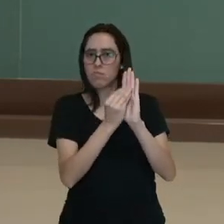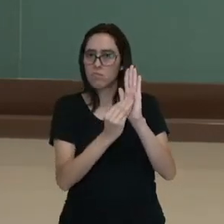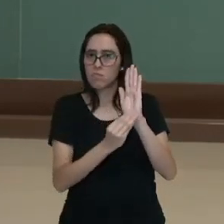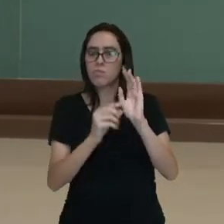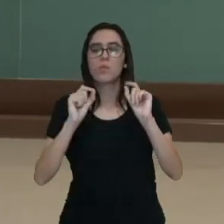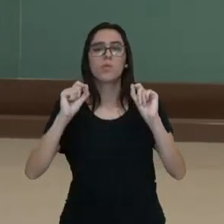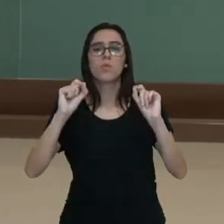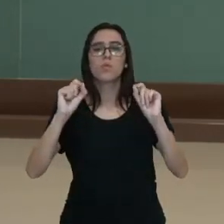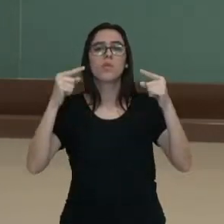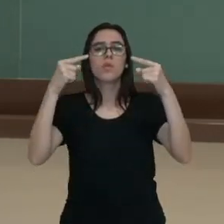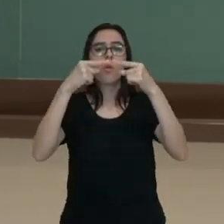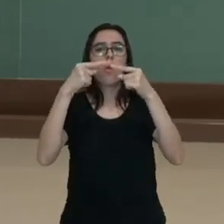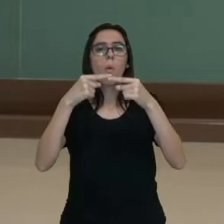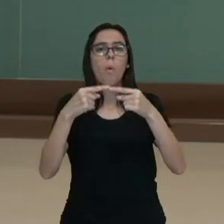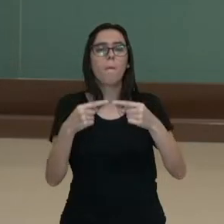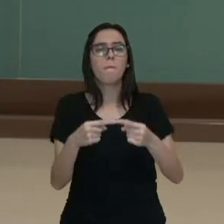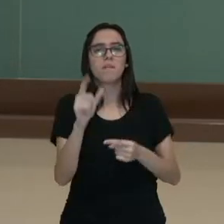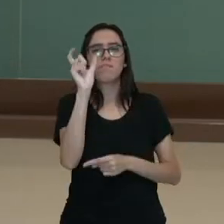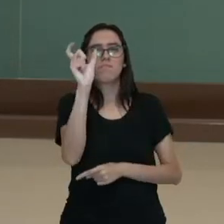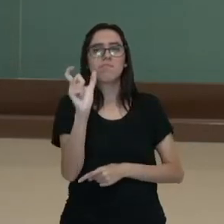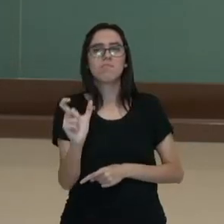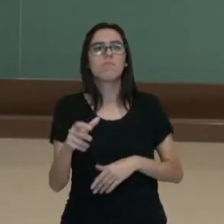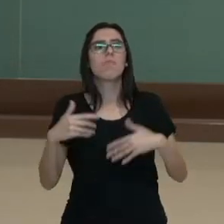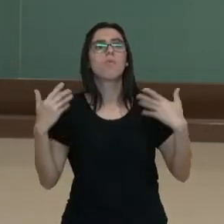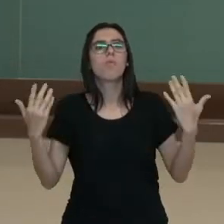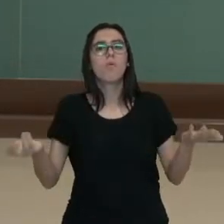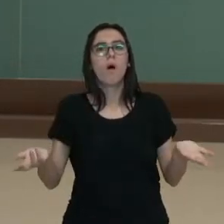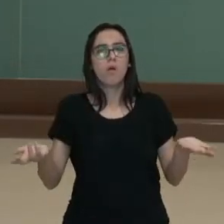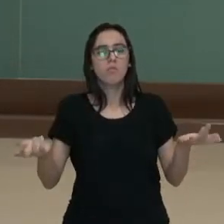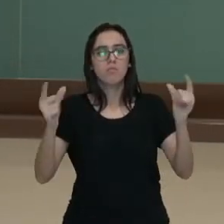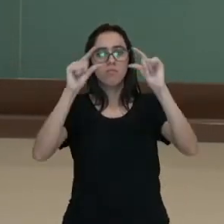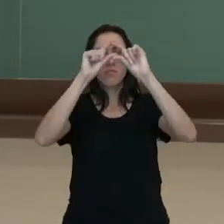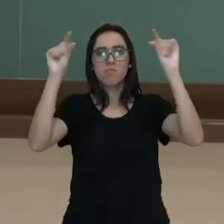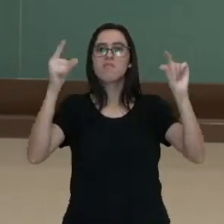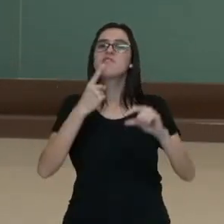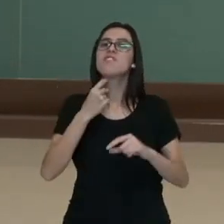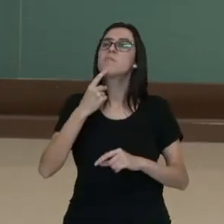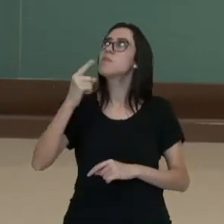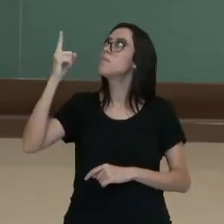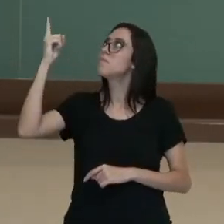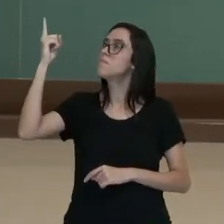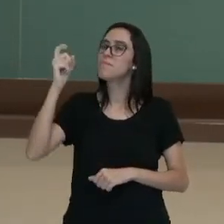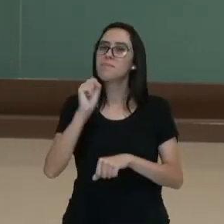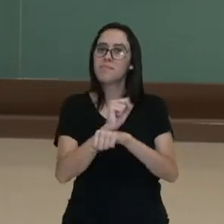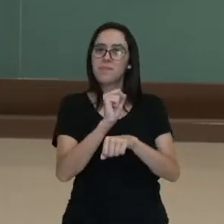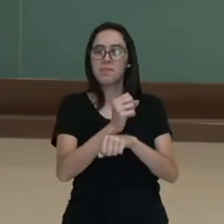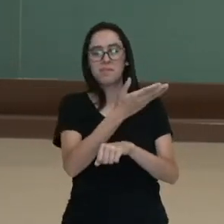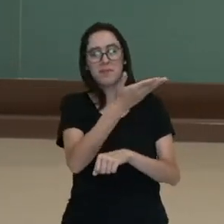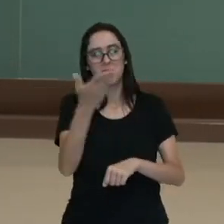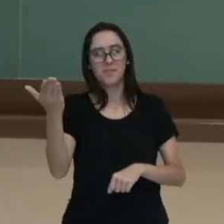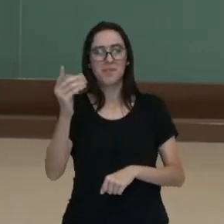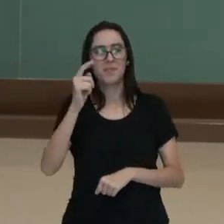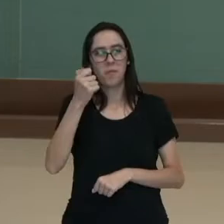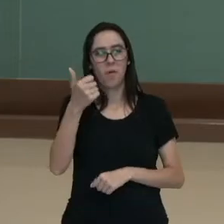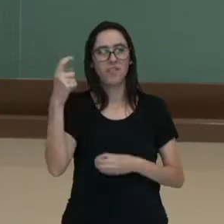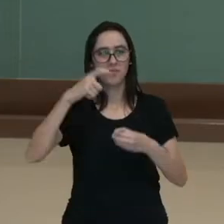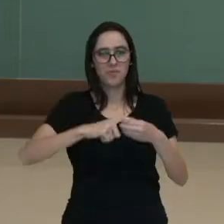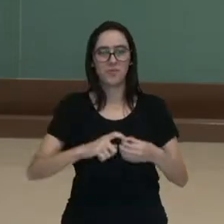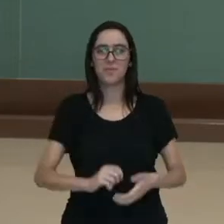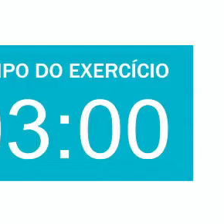né? Preencher os espaços em branco com os pronomes indefinidos. Espero vocês até daqui a